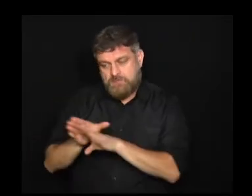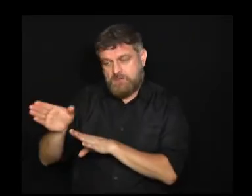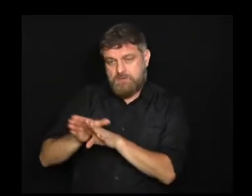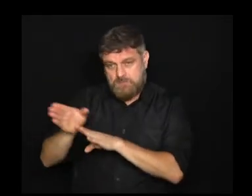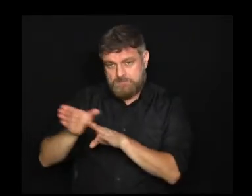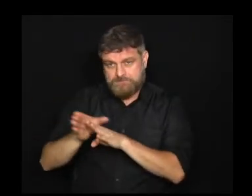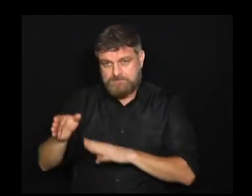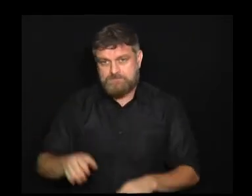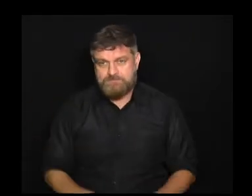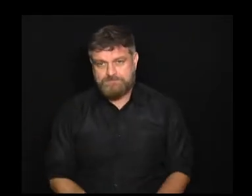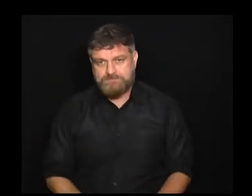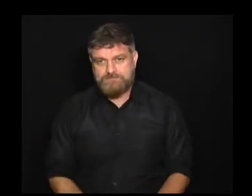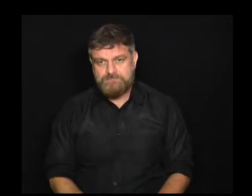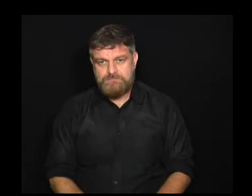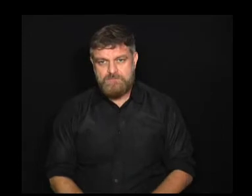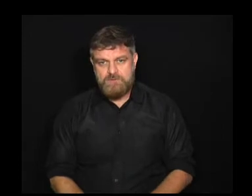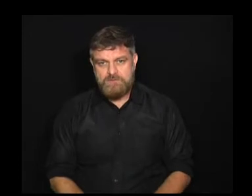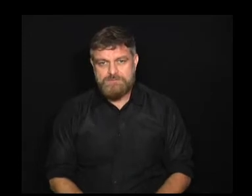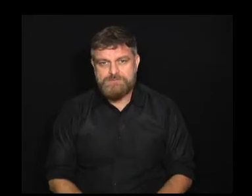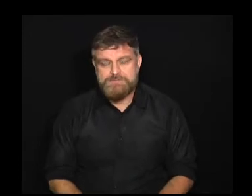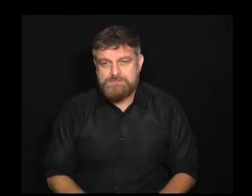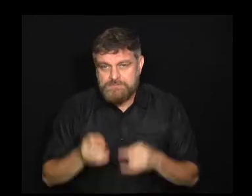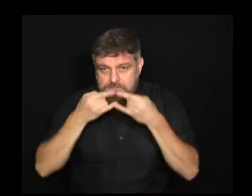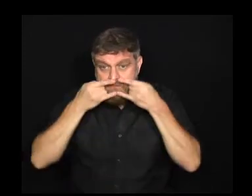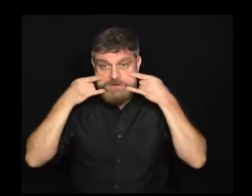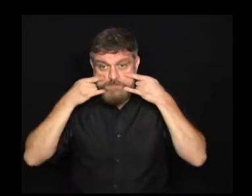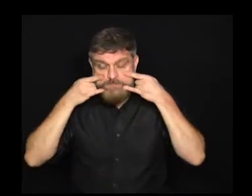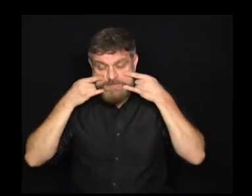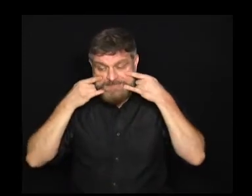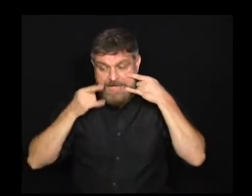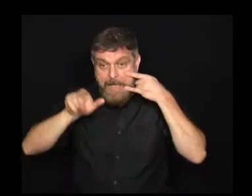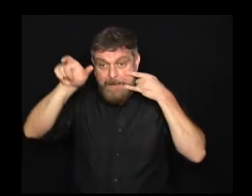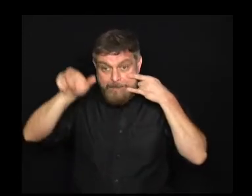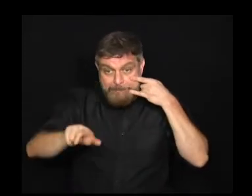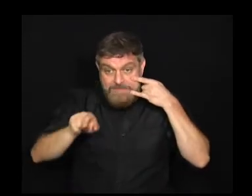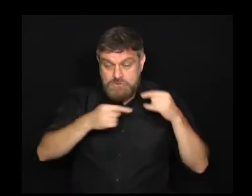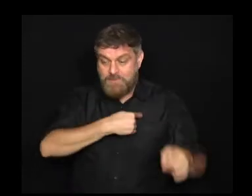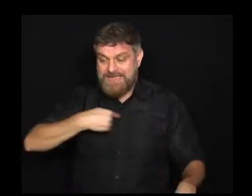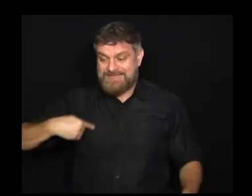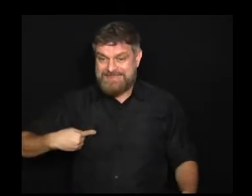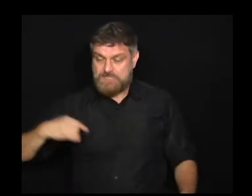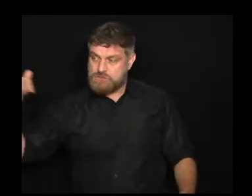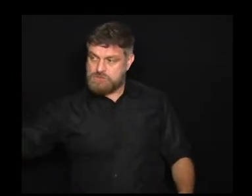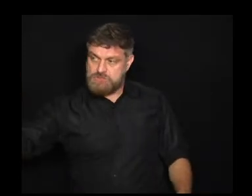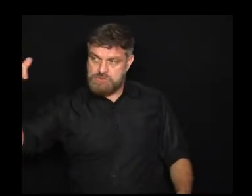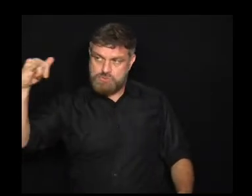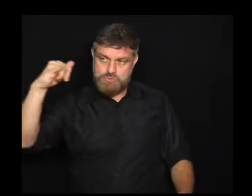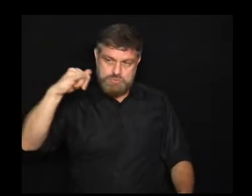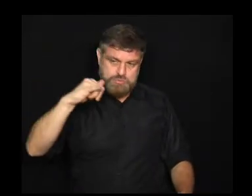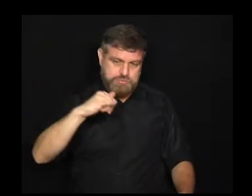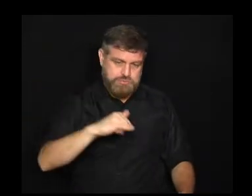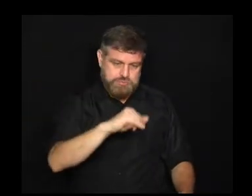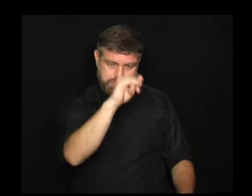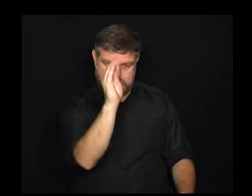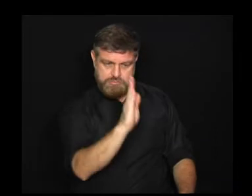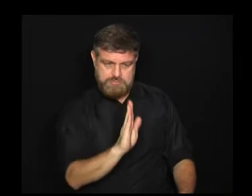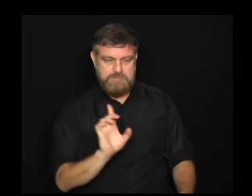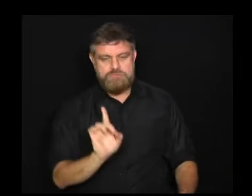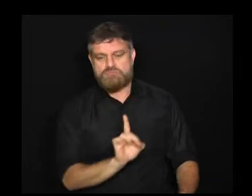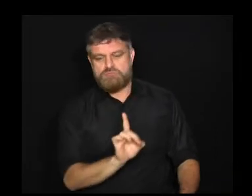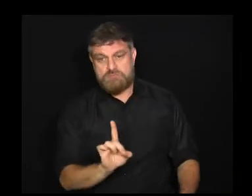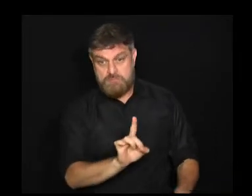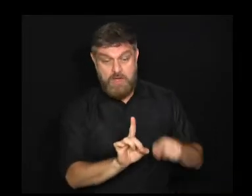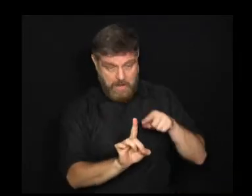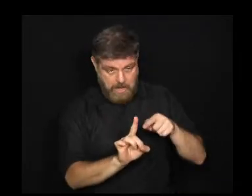gente tem feito de utilização da máscara cirúrgica para quem veio da China. Bom, as outras medidas